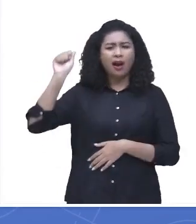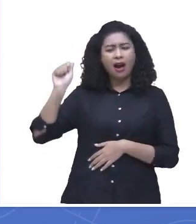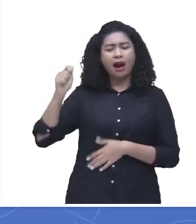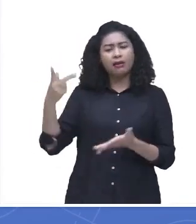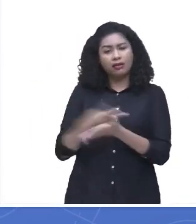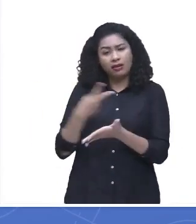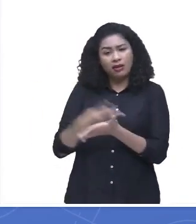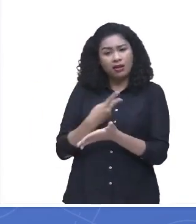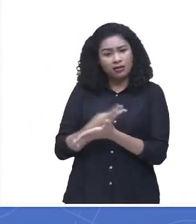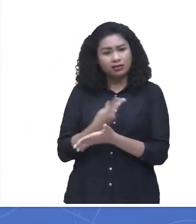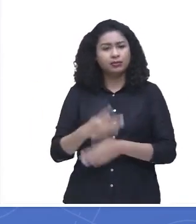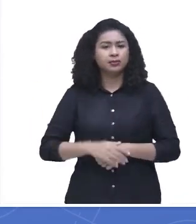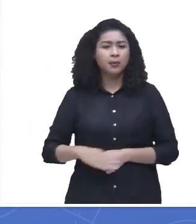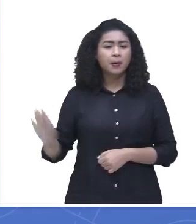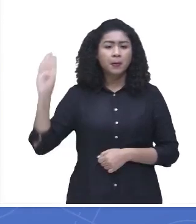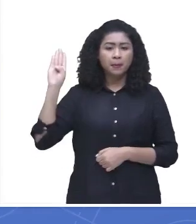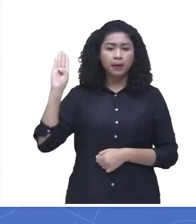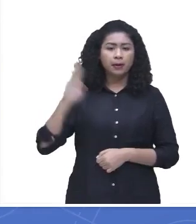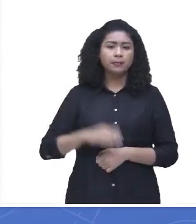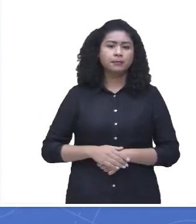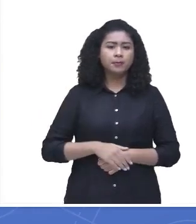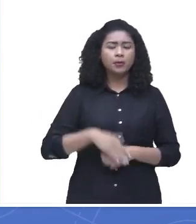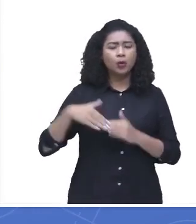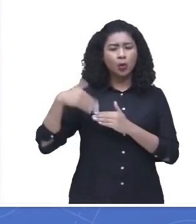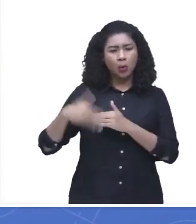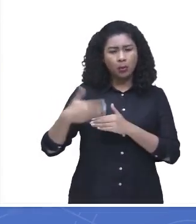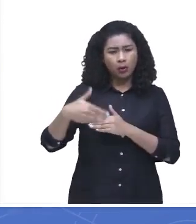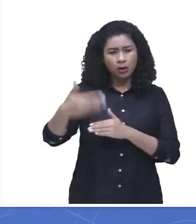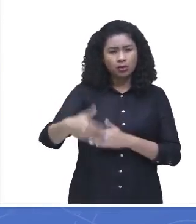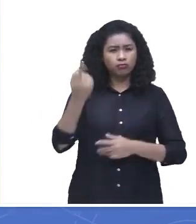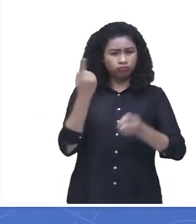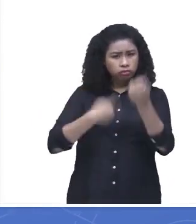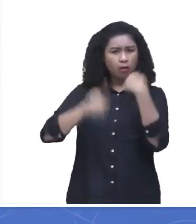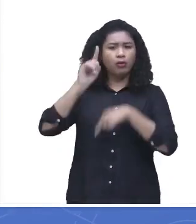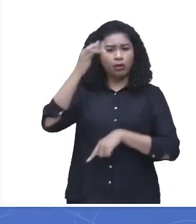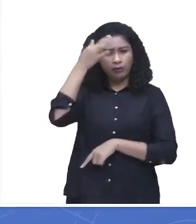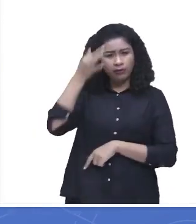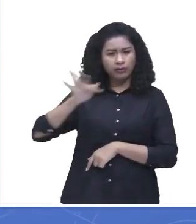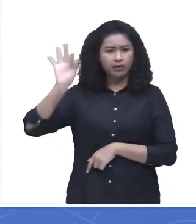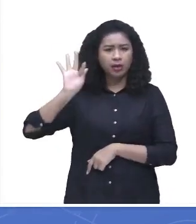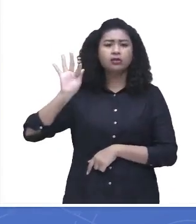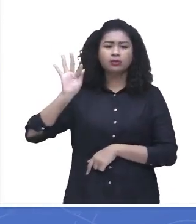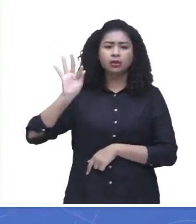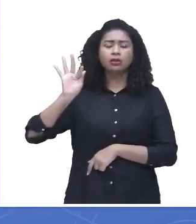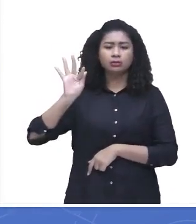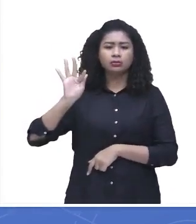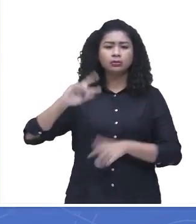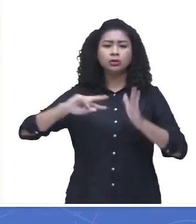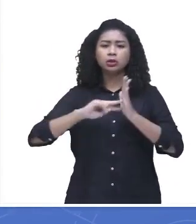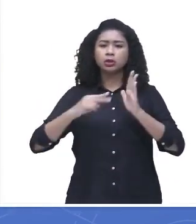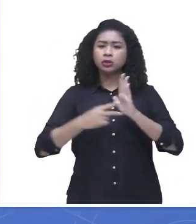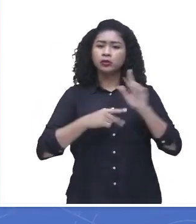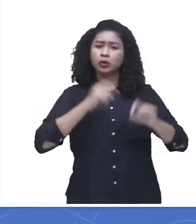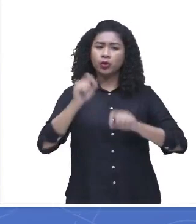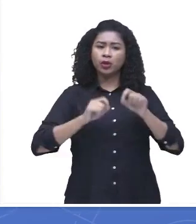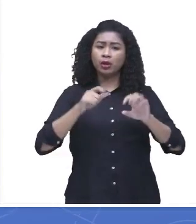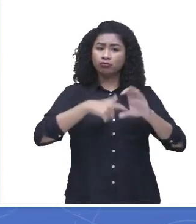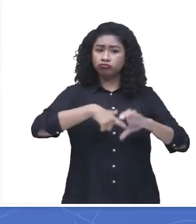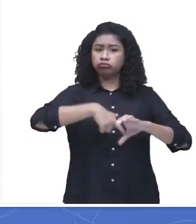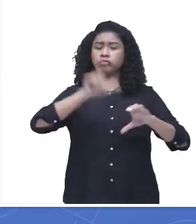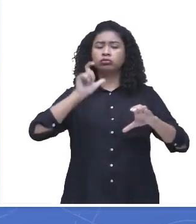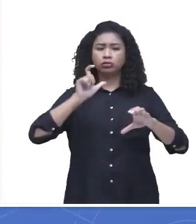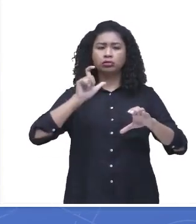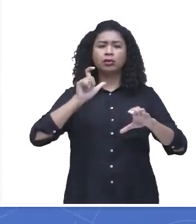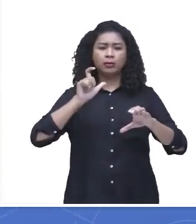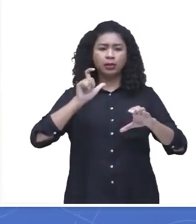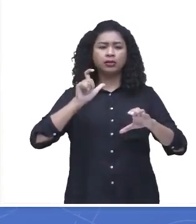aí, né? B. O processo revolucionário francês identificou-se com o movimento de independência norte-americana